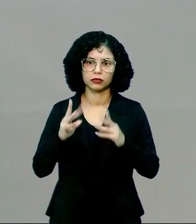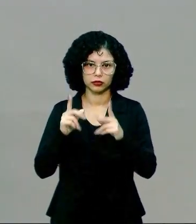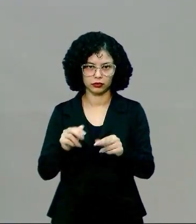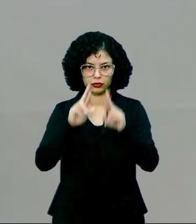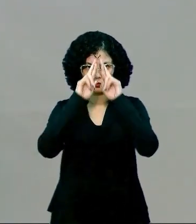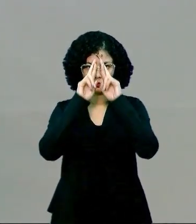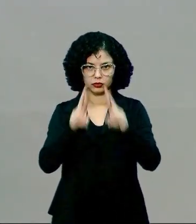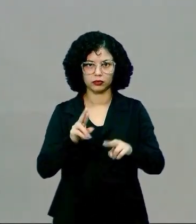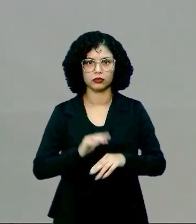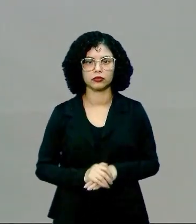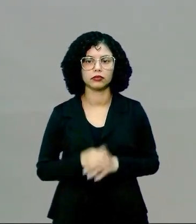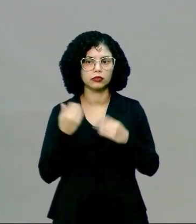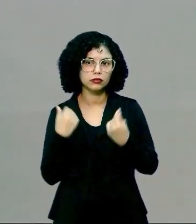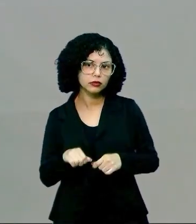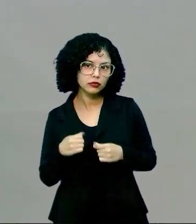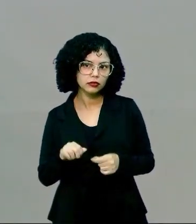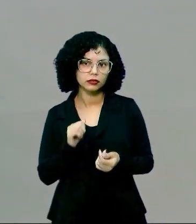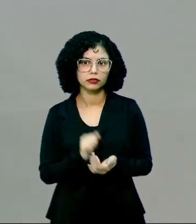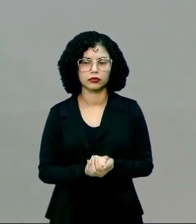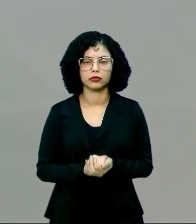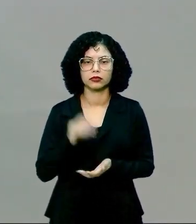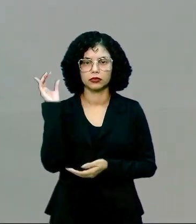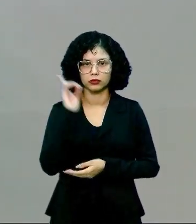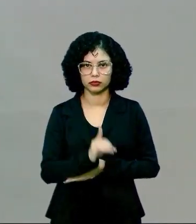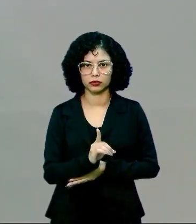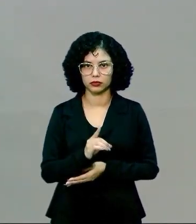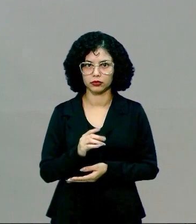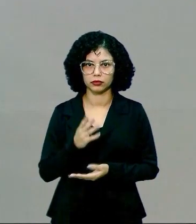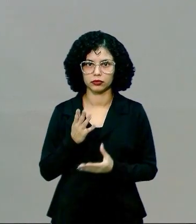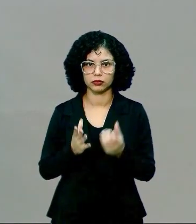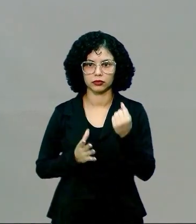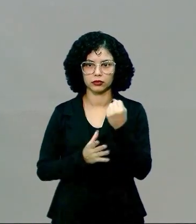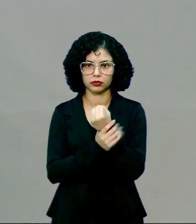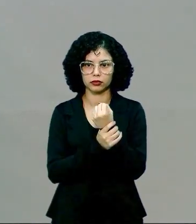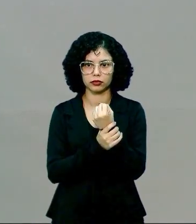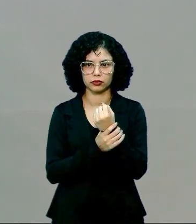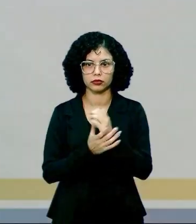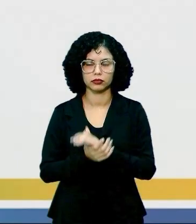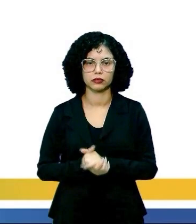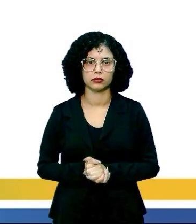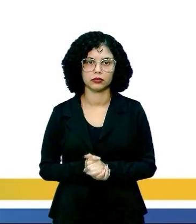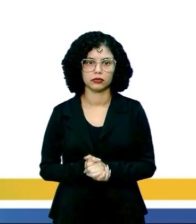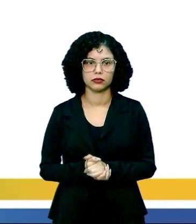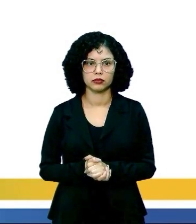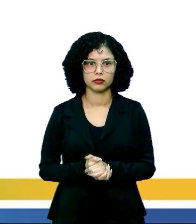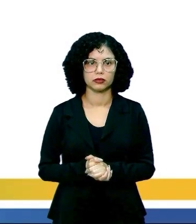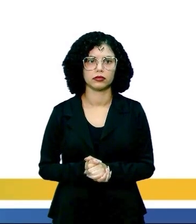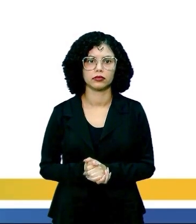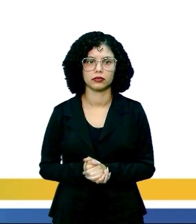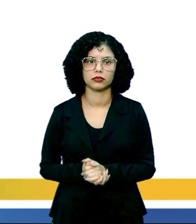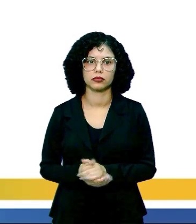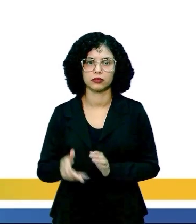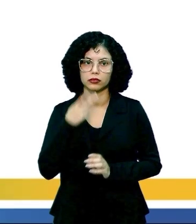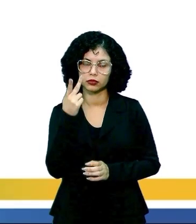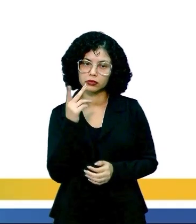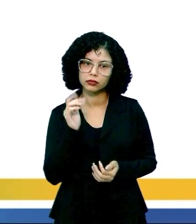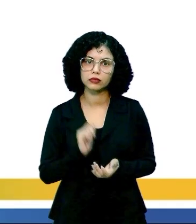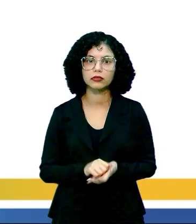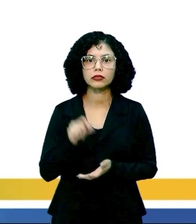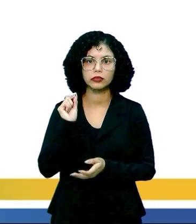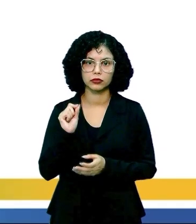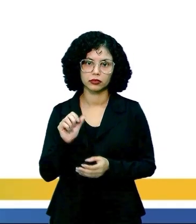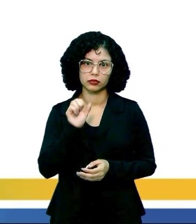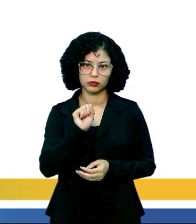o respeito e deve ter todos os seus direitos assegurados. A citação, ela fala justamente